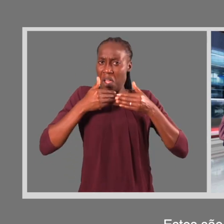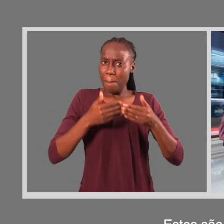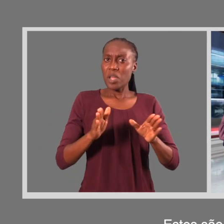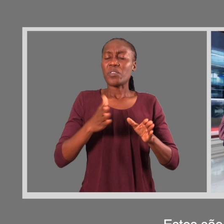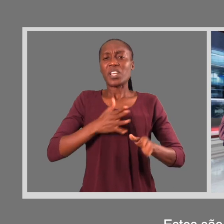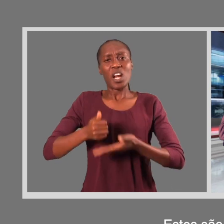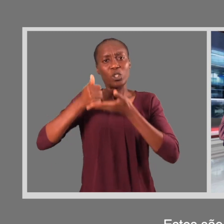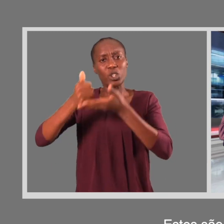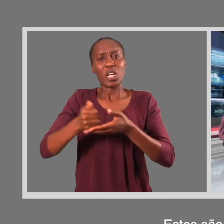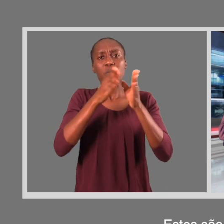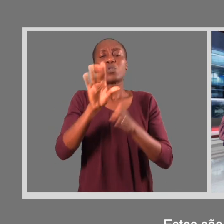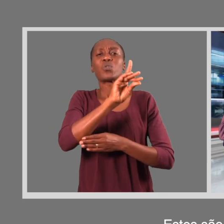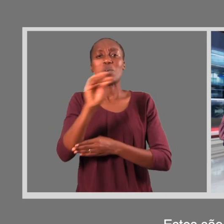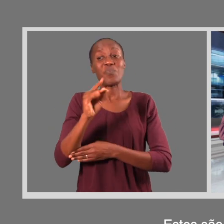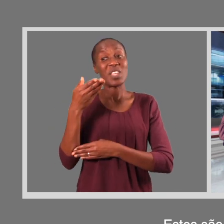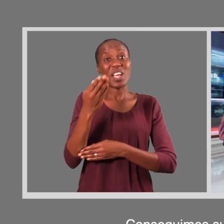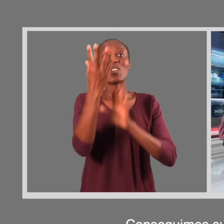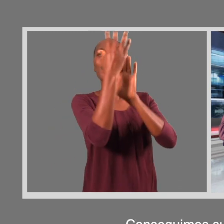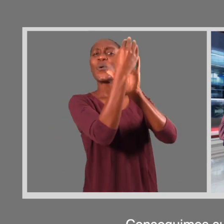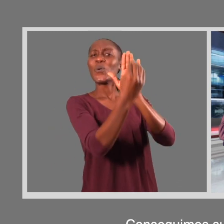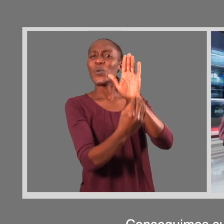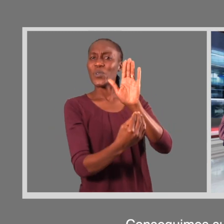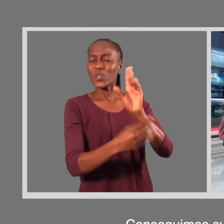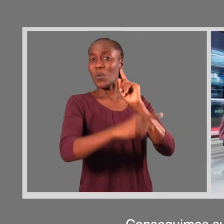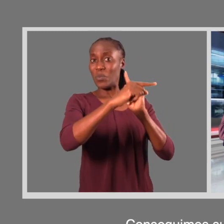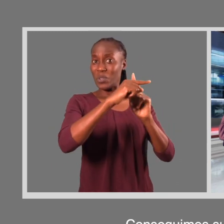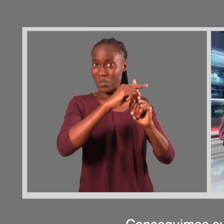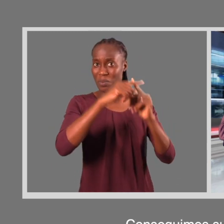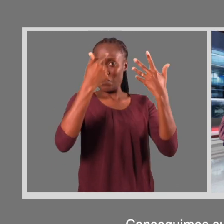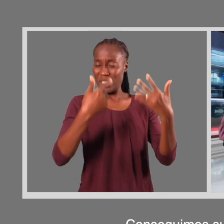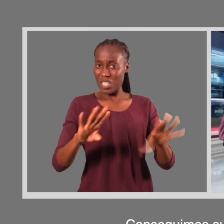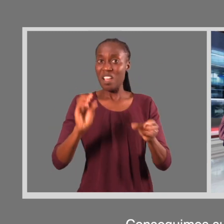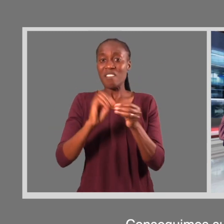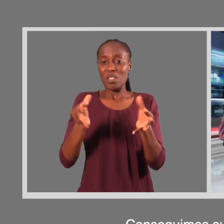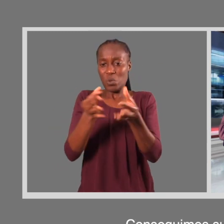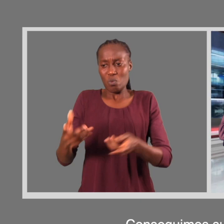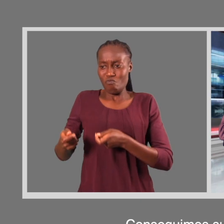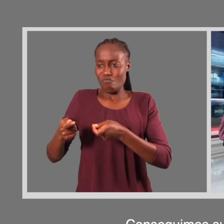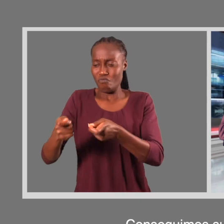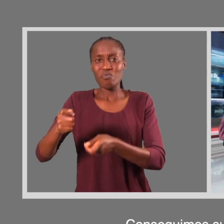são ganhos muito visíveis. Conseguimos submeter os compromissos de Londres,